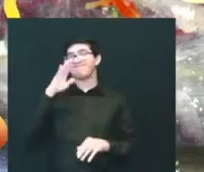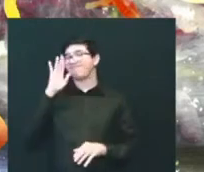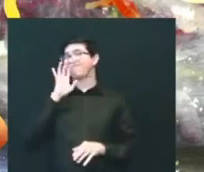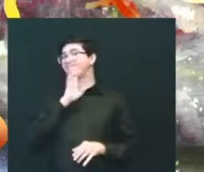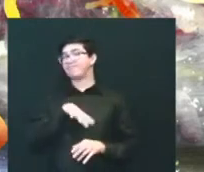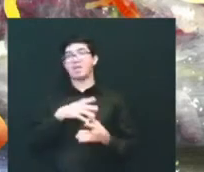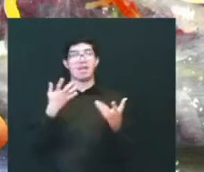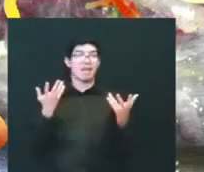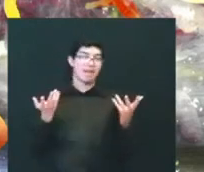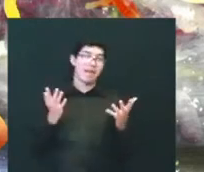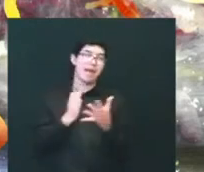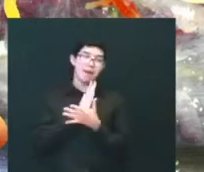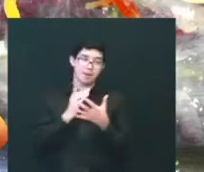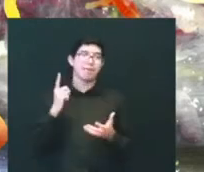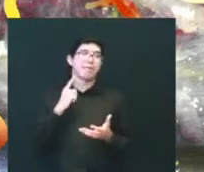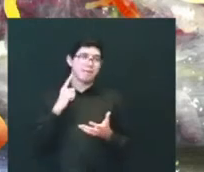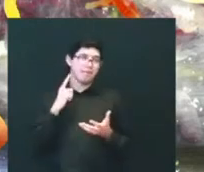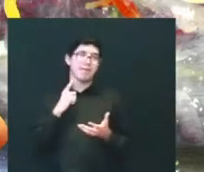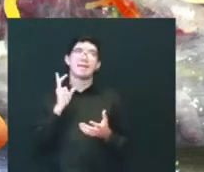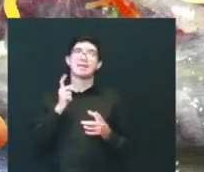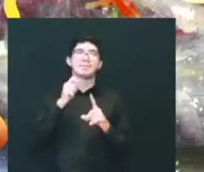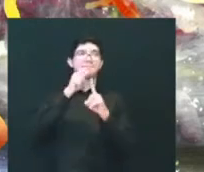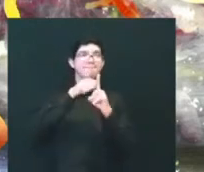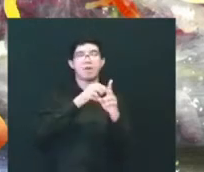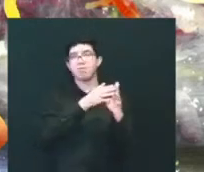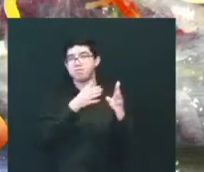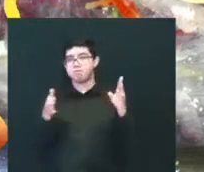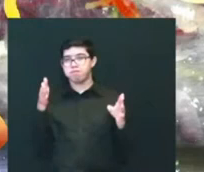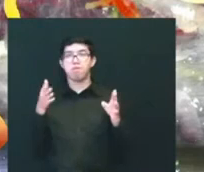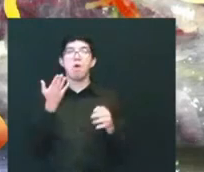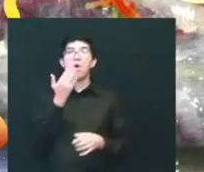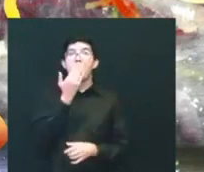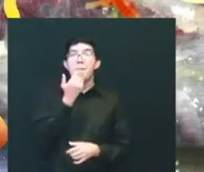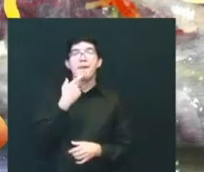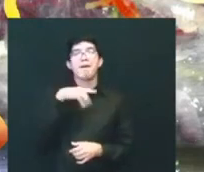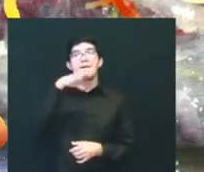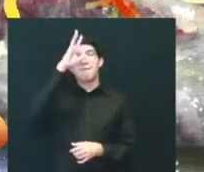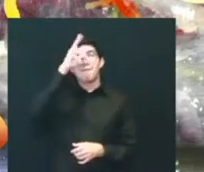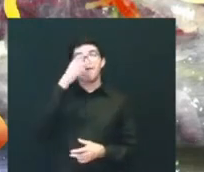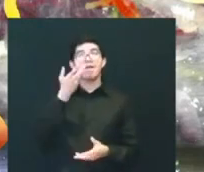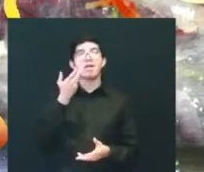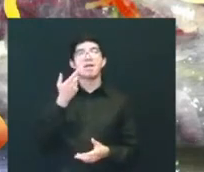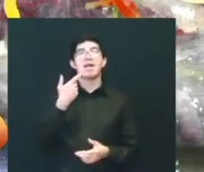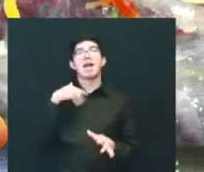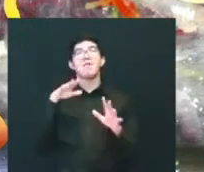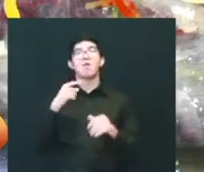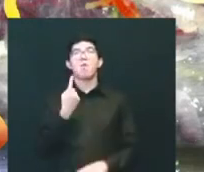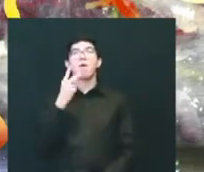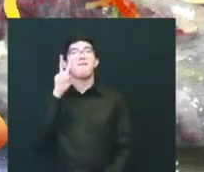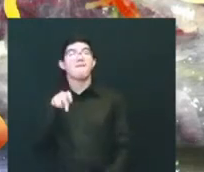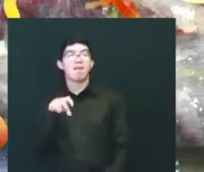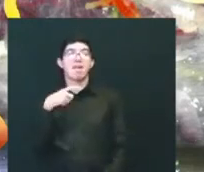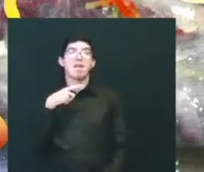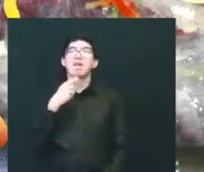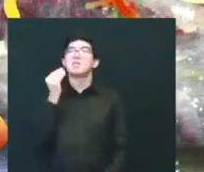que a carne está muito cara, né? Passa o mês todinho comendo frango, nem enjoa. Uma vez na semana que passa a enjoar e